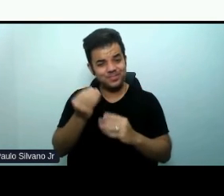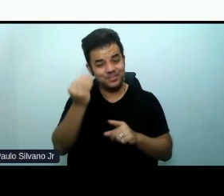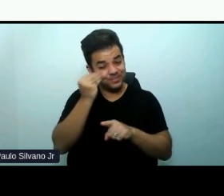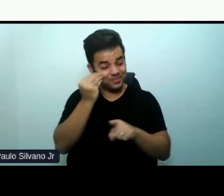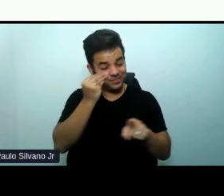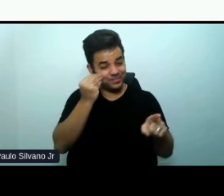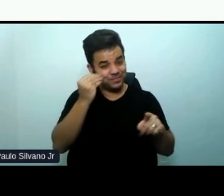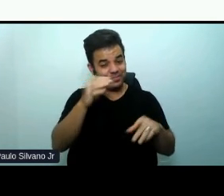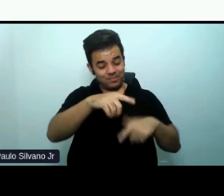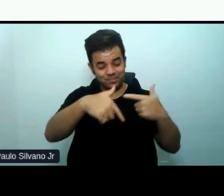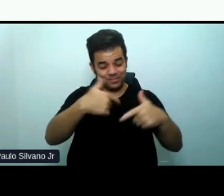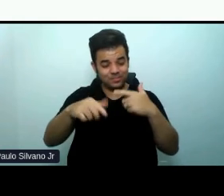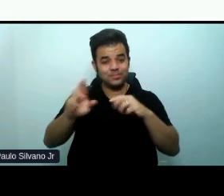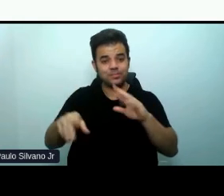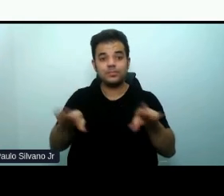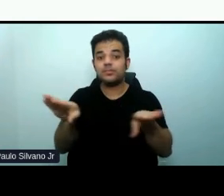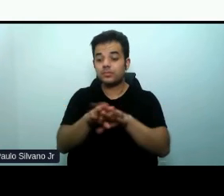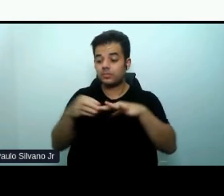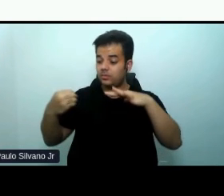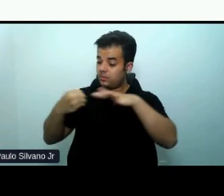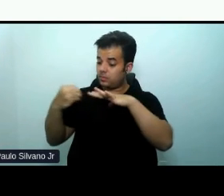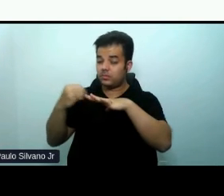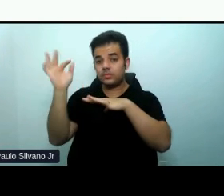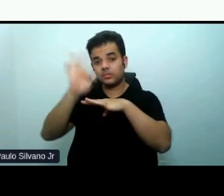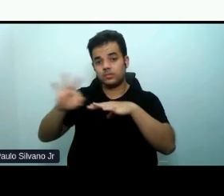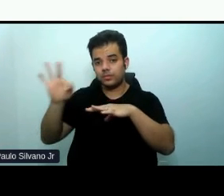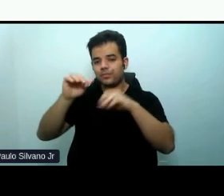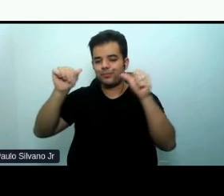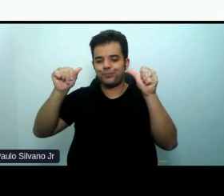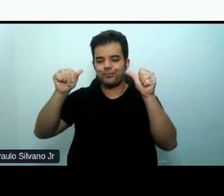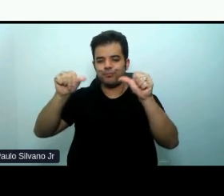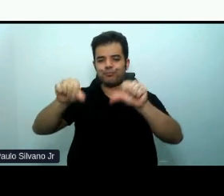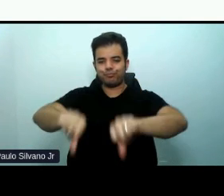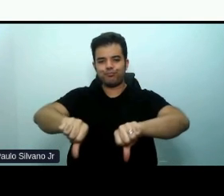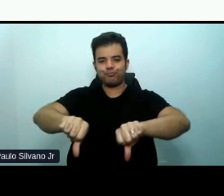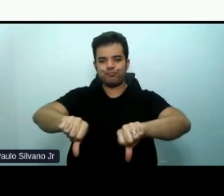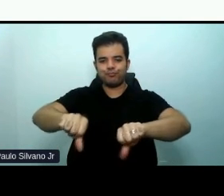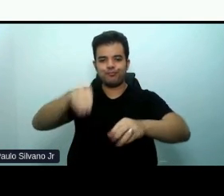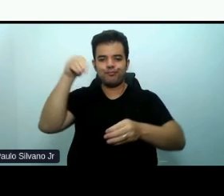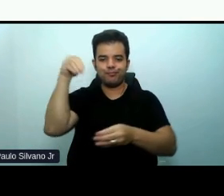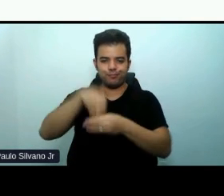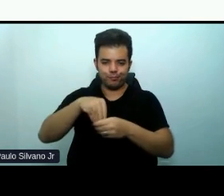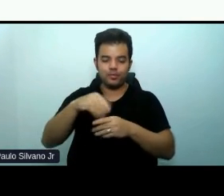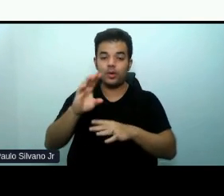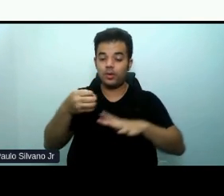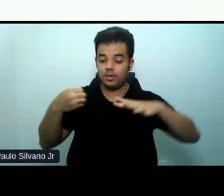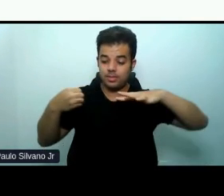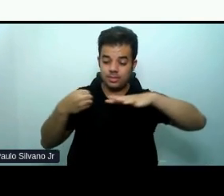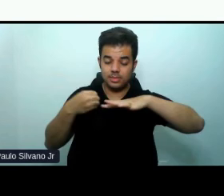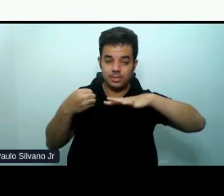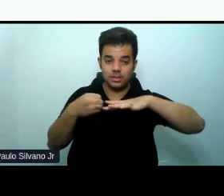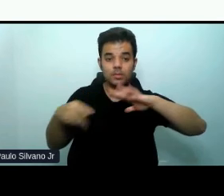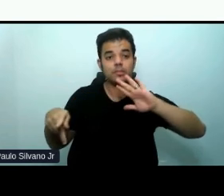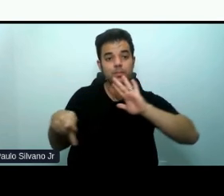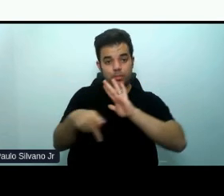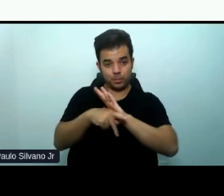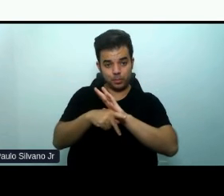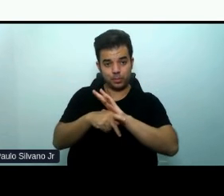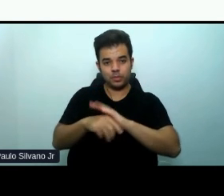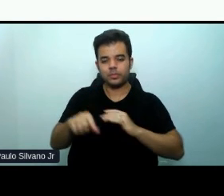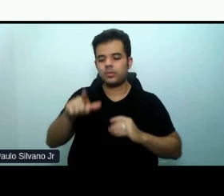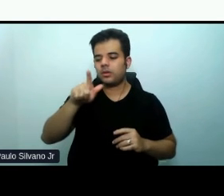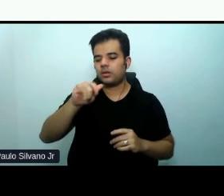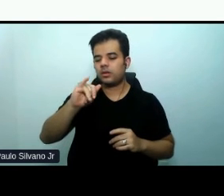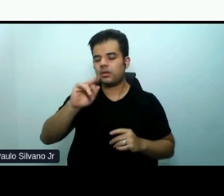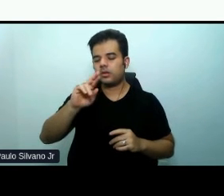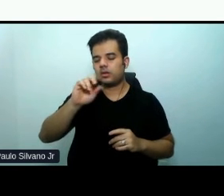E esses dados, né, na faculdade acabam só piorando. Então, um dado da Girls Who Code mostra